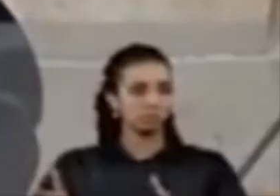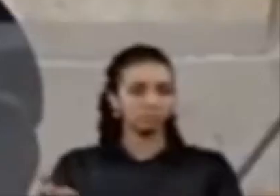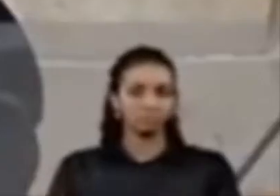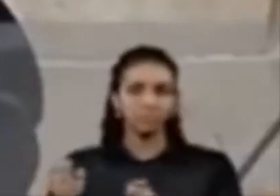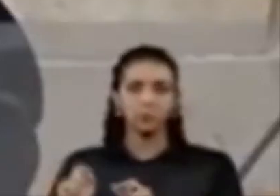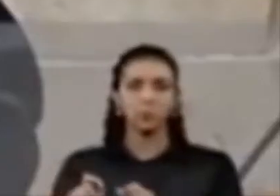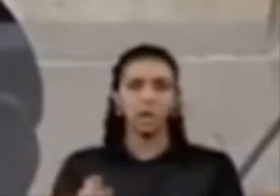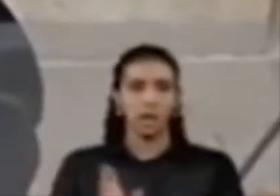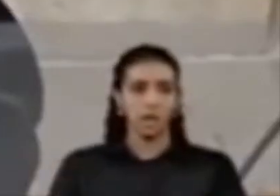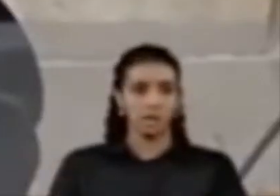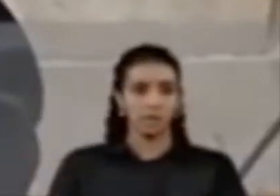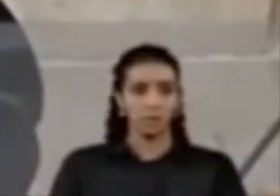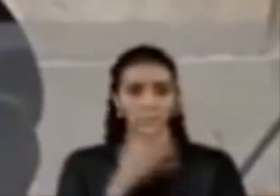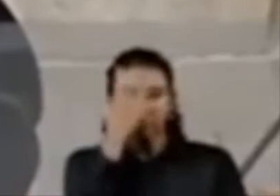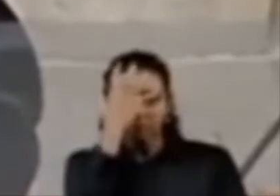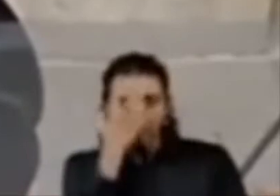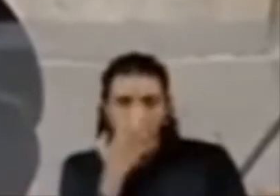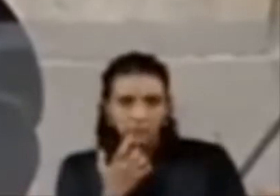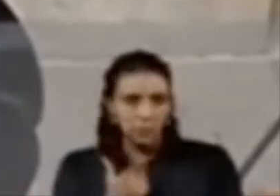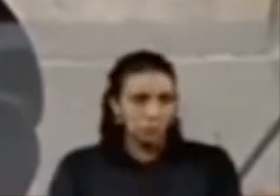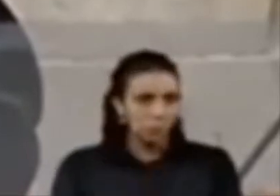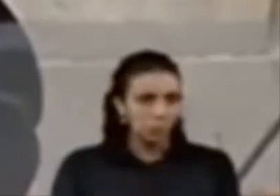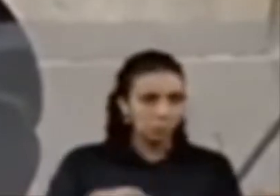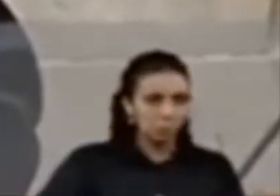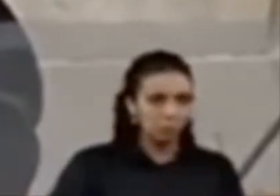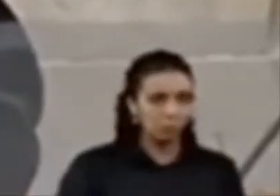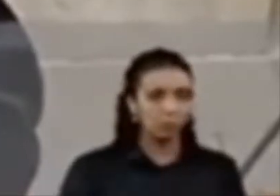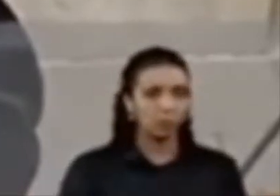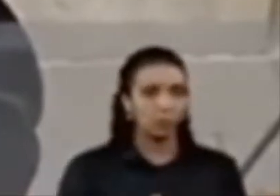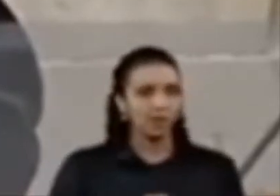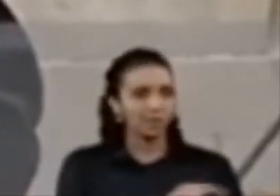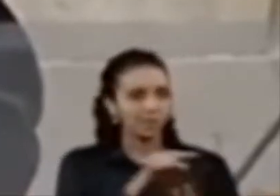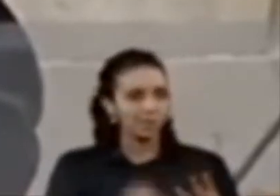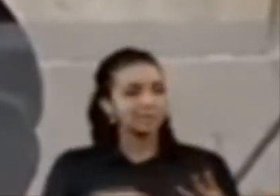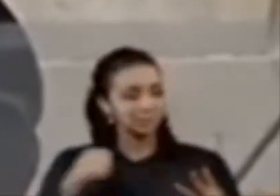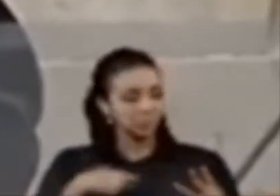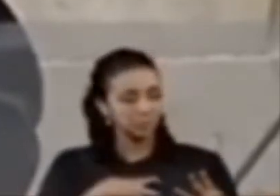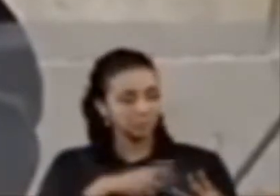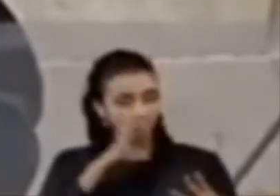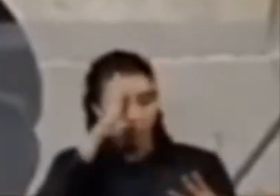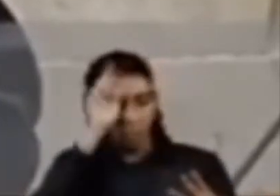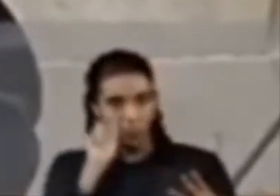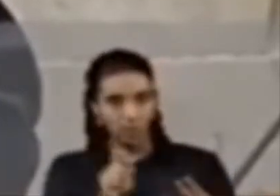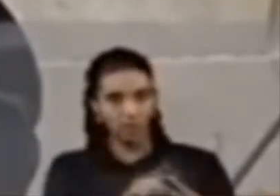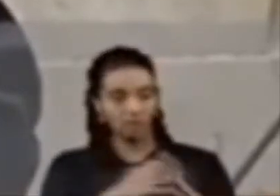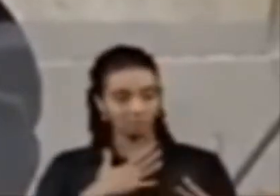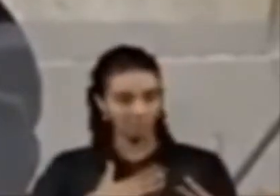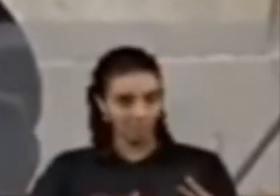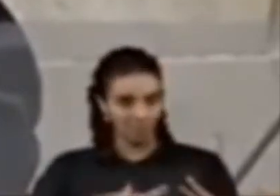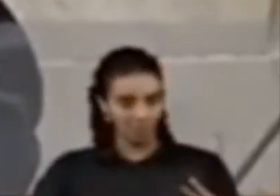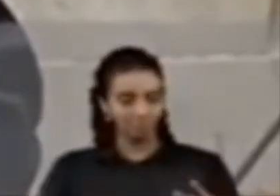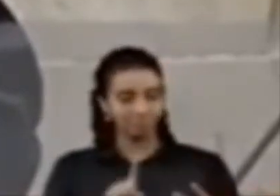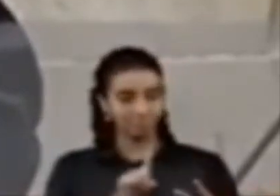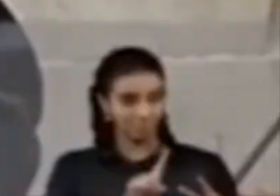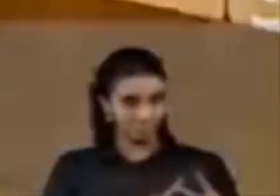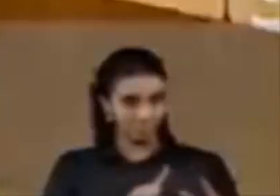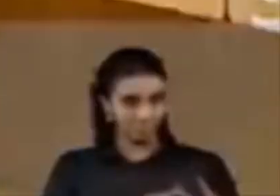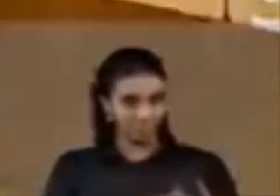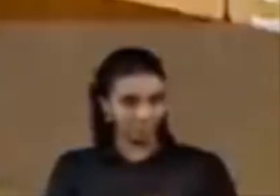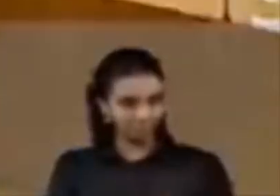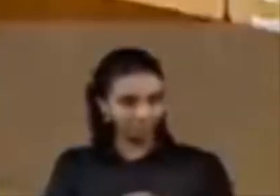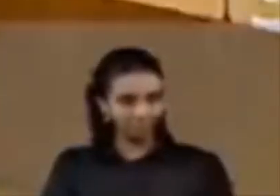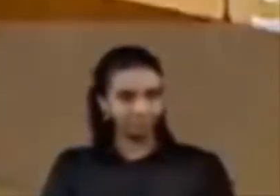país, Cláudio Lamáquia destacou que em momentos de crise, como o vivido agora no Brasil, é preciso